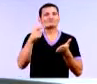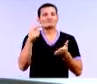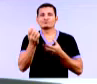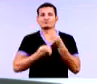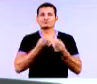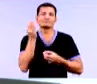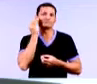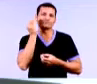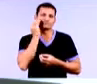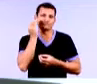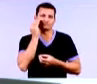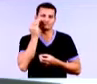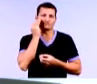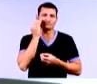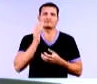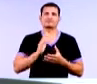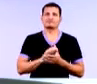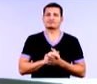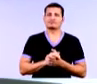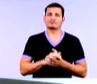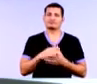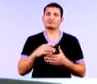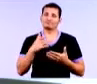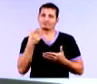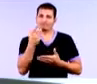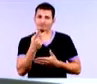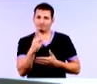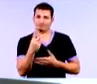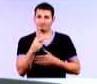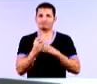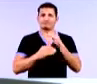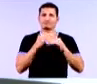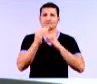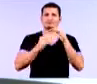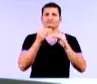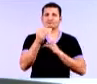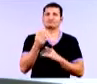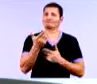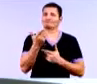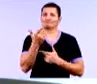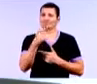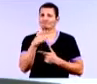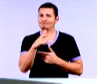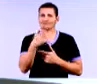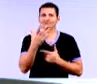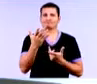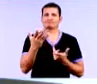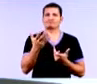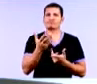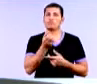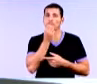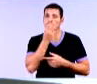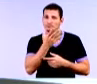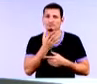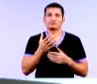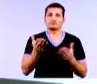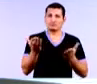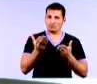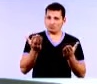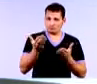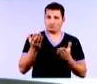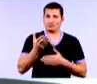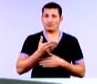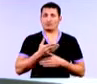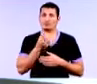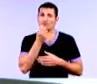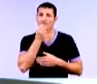isso faz com que o seu desenvolvimento não seja totalmente eficiente. A ideia hoje é conhecer programas para que